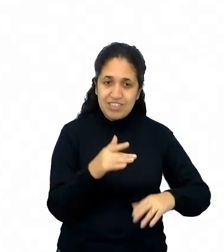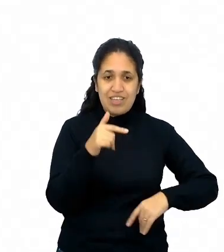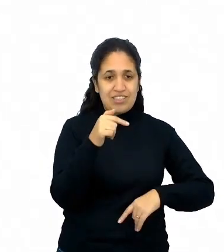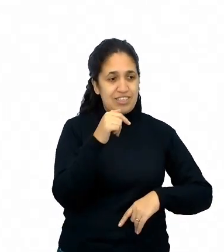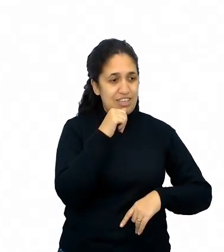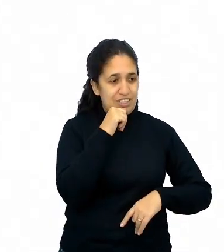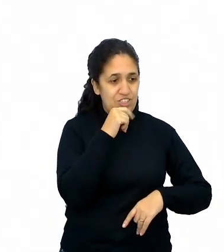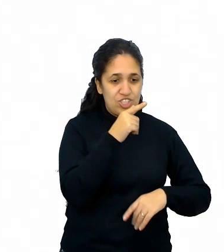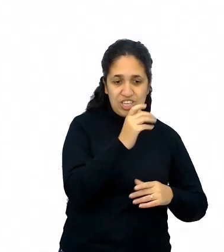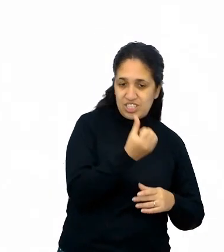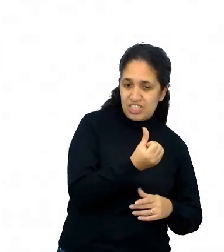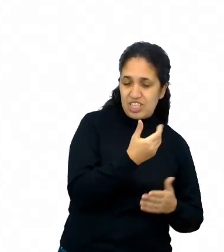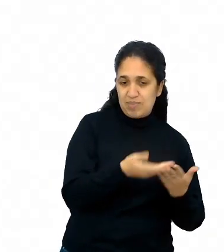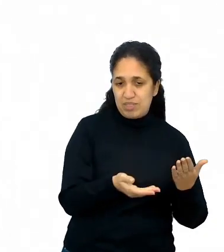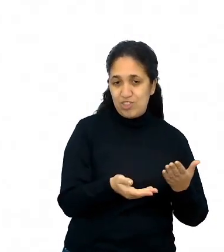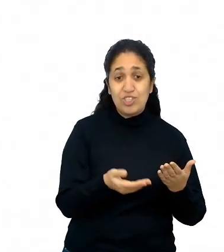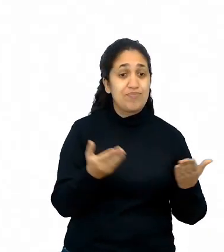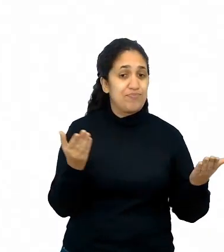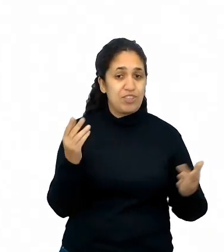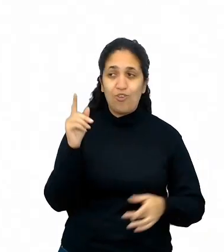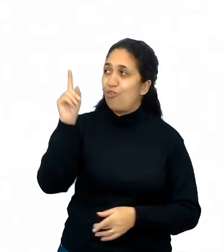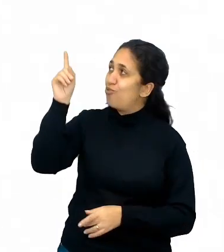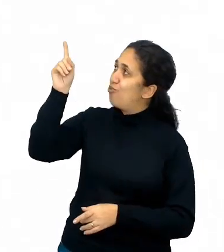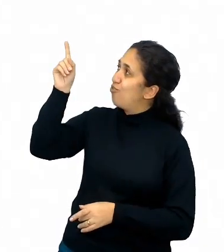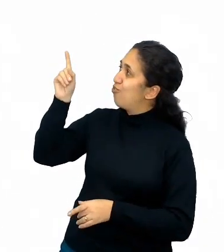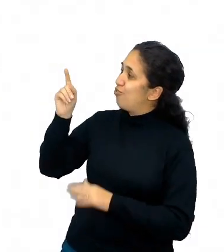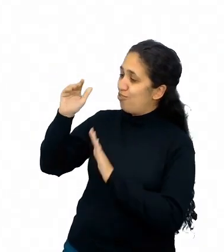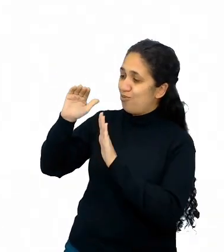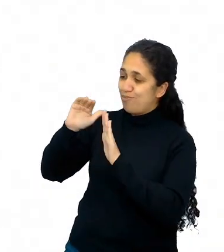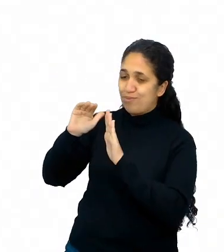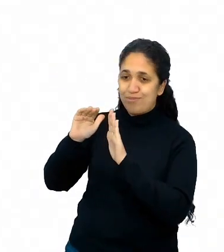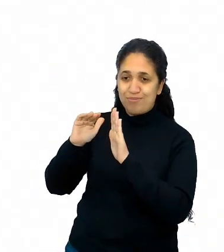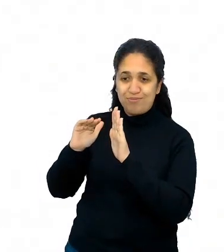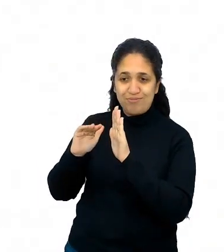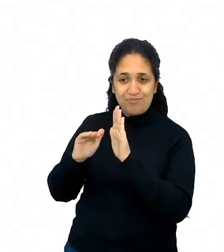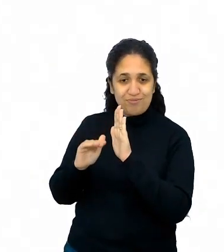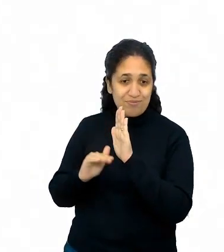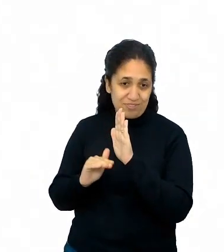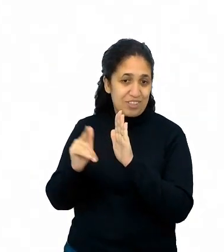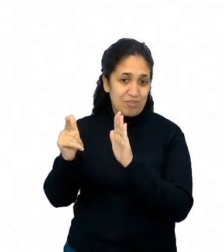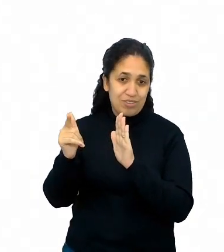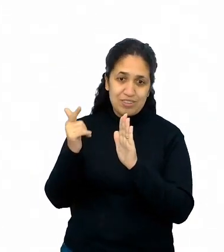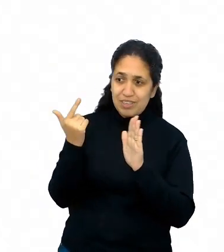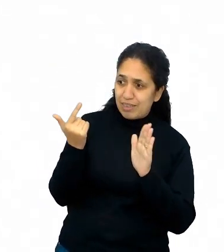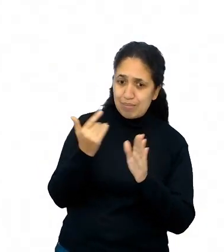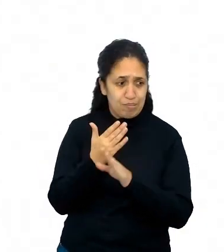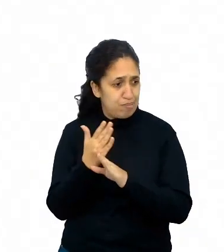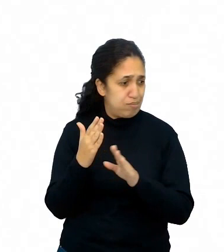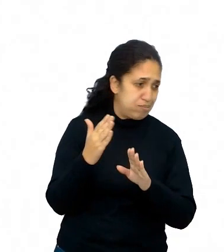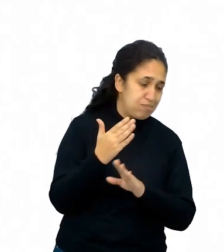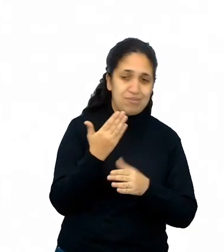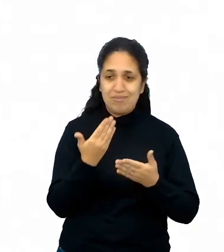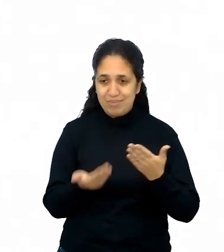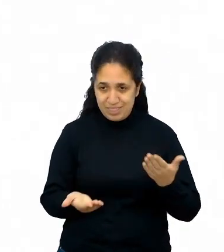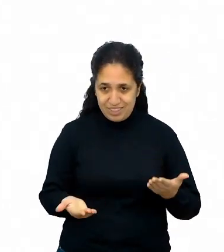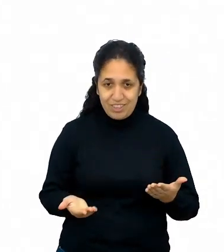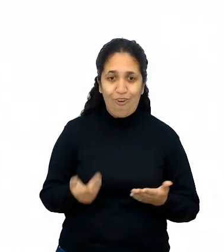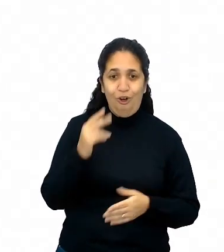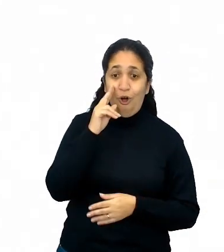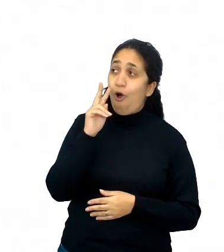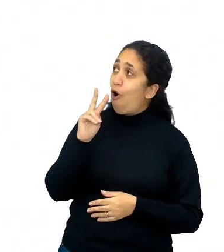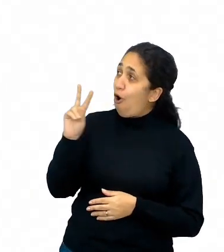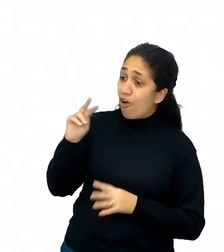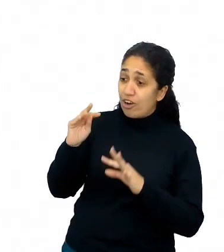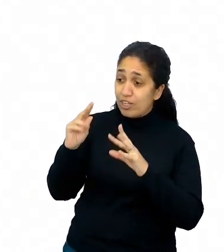a 6. Então aí, gente, tem aí o cronograma para você que se perdeu. Verifica, olha as